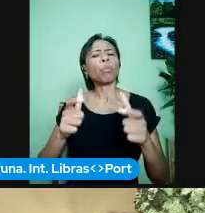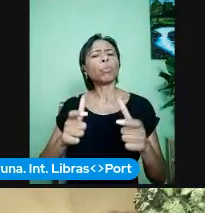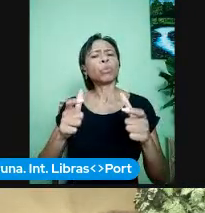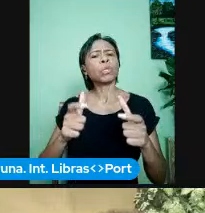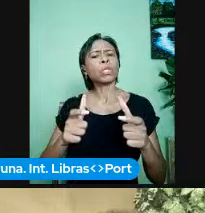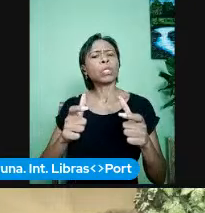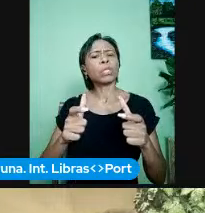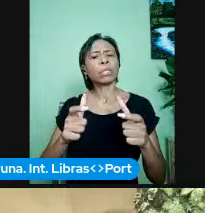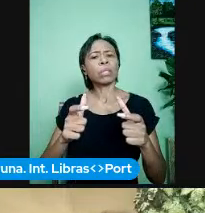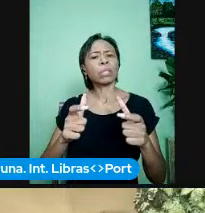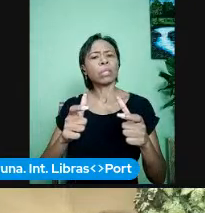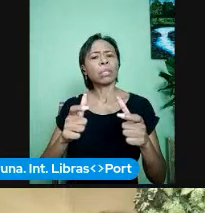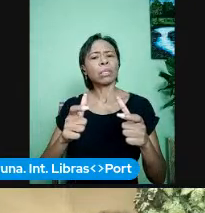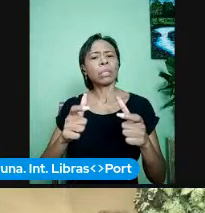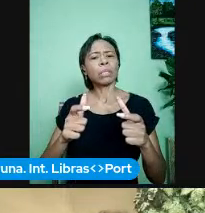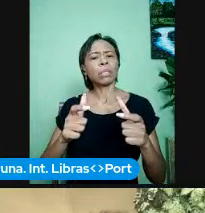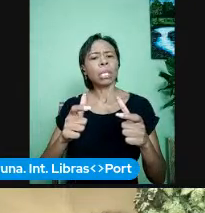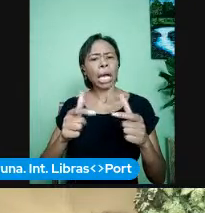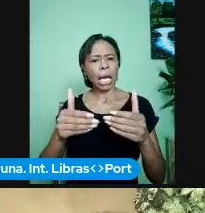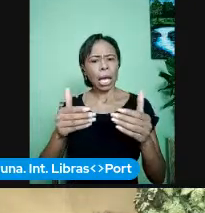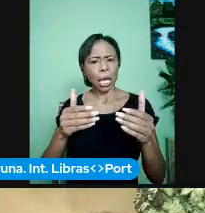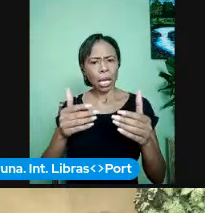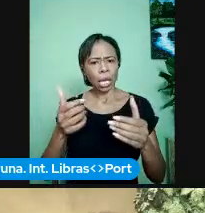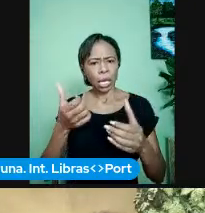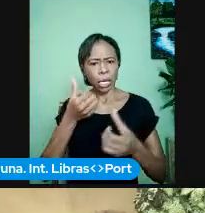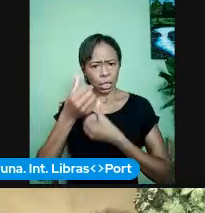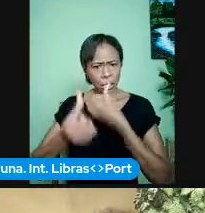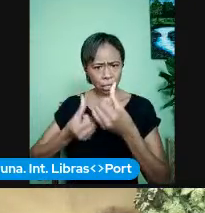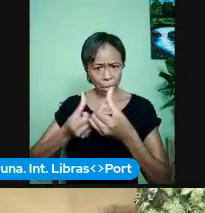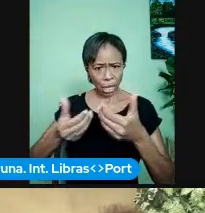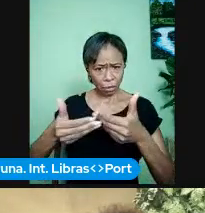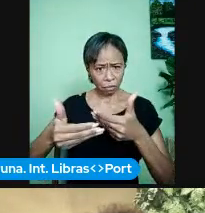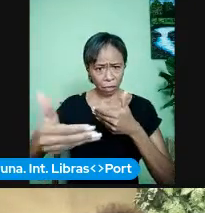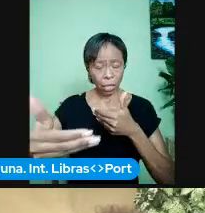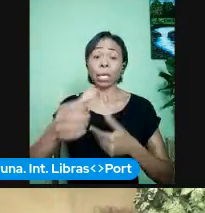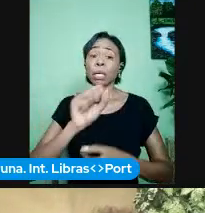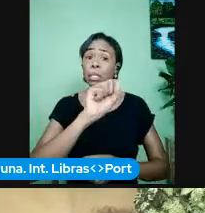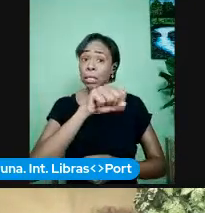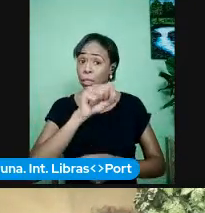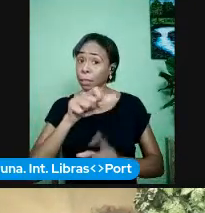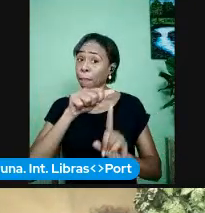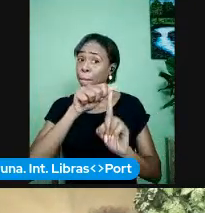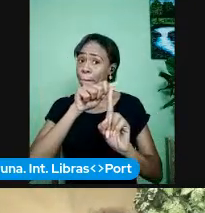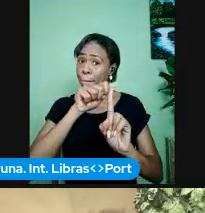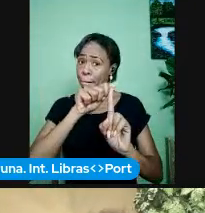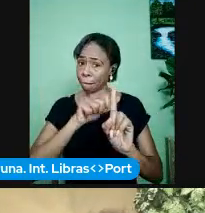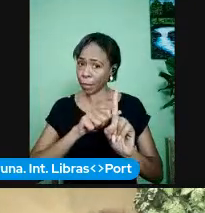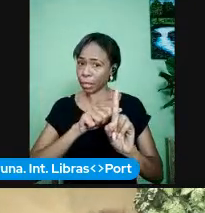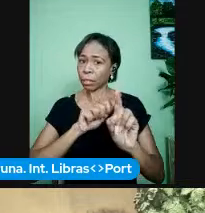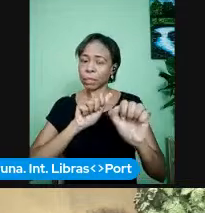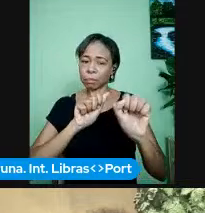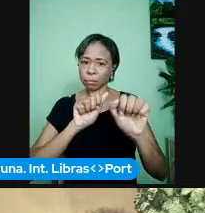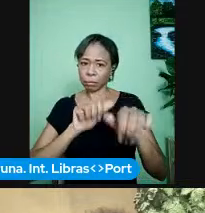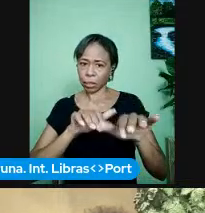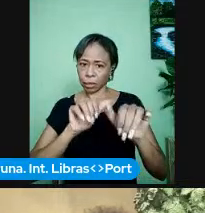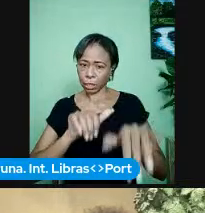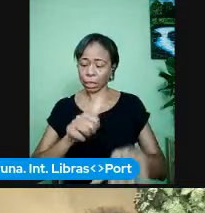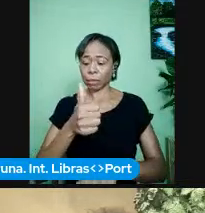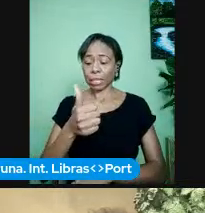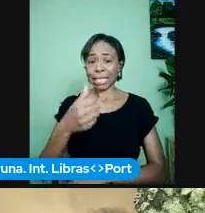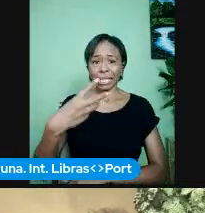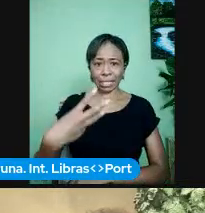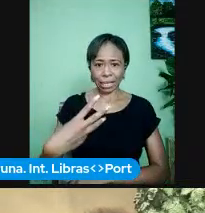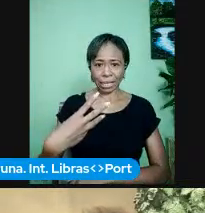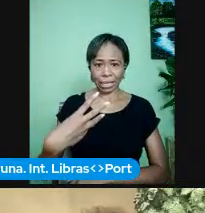local? É no segundo semestre? Isso, vai acontecer no mês de setembro, no dia 13 e 14